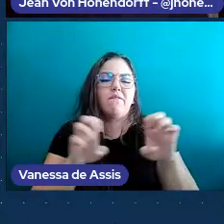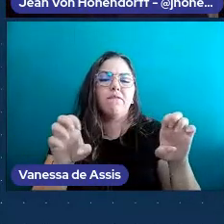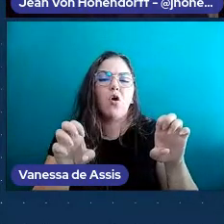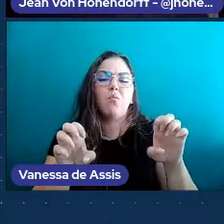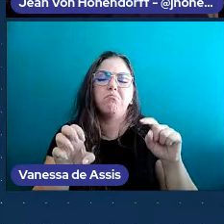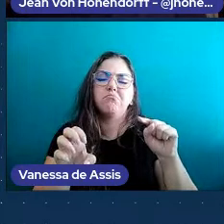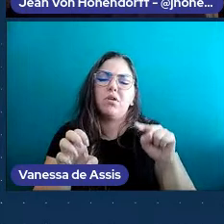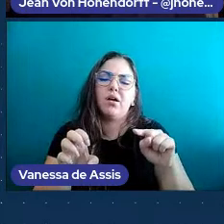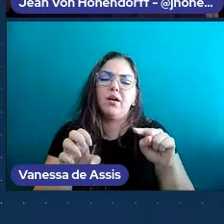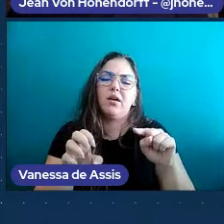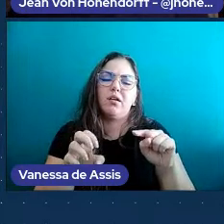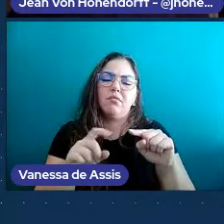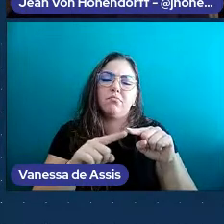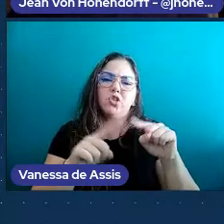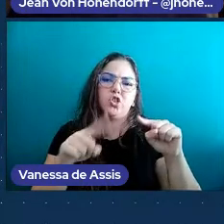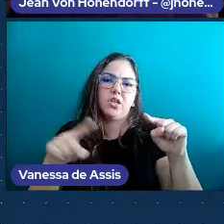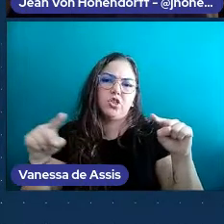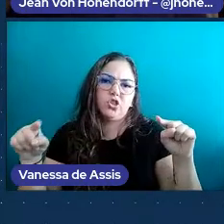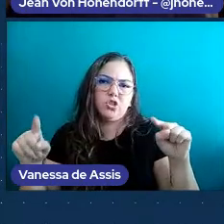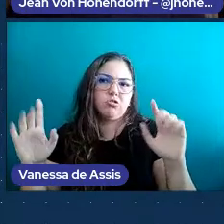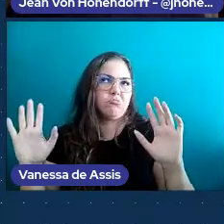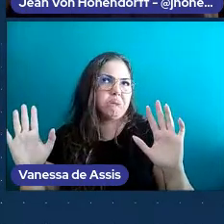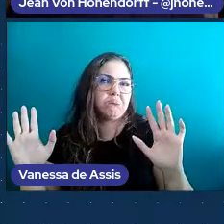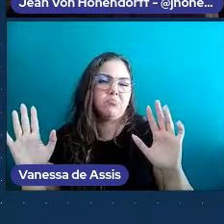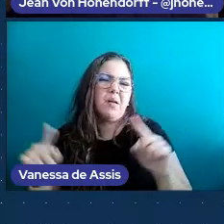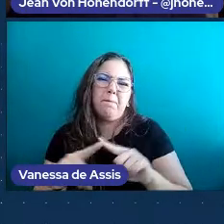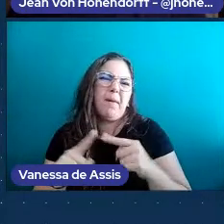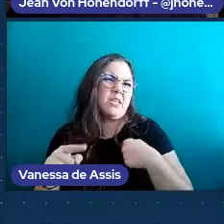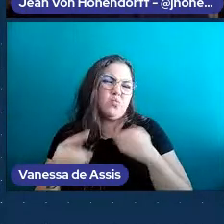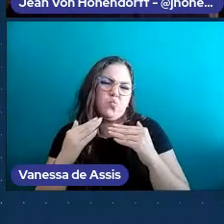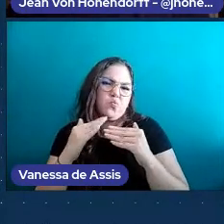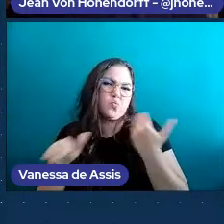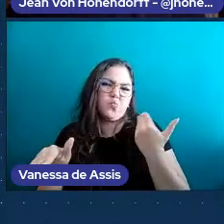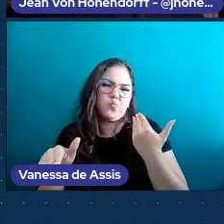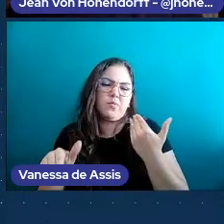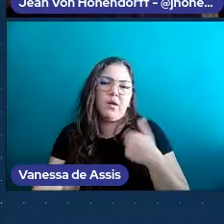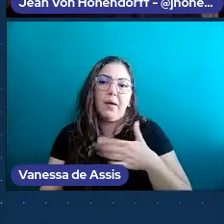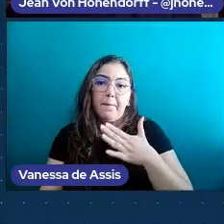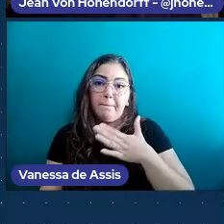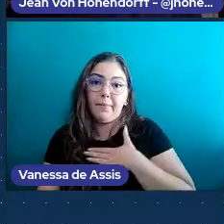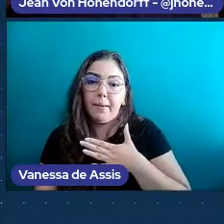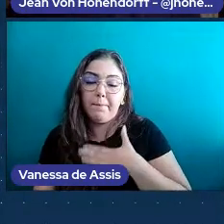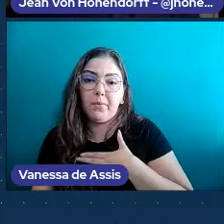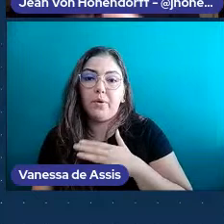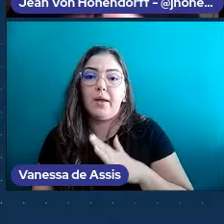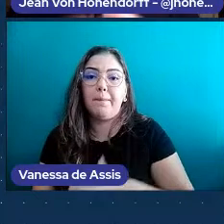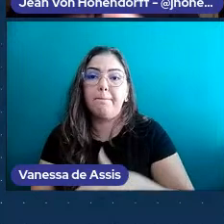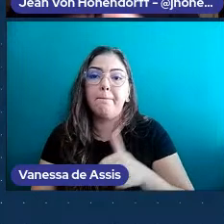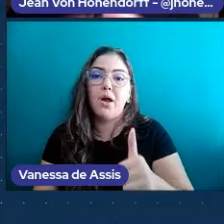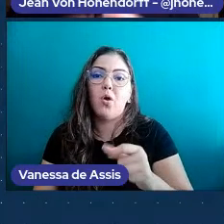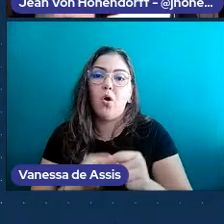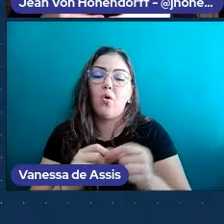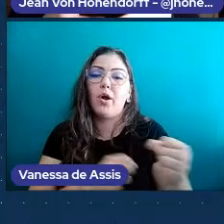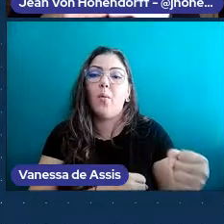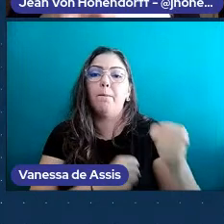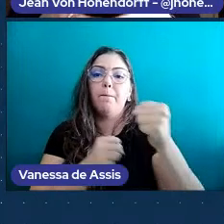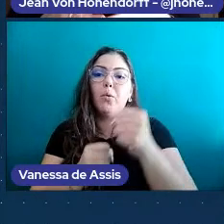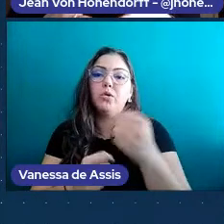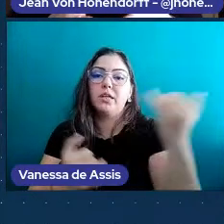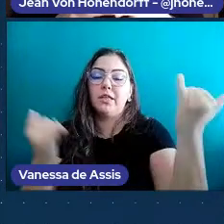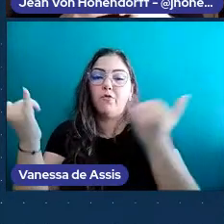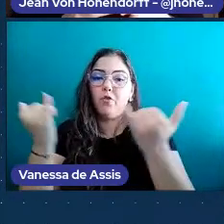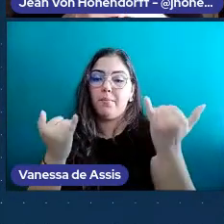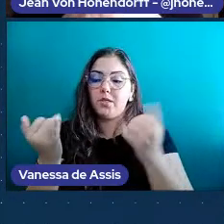mais gosto é o poder da informação, que é um artigo publicado em 2016, que vai dizer